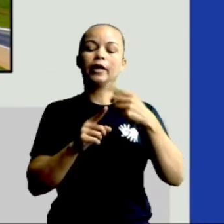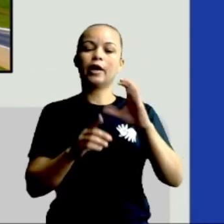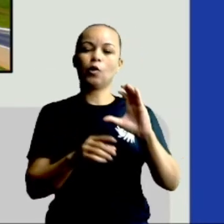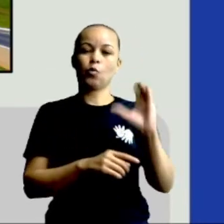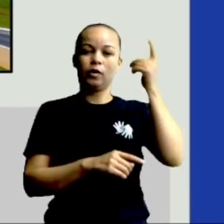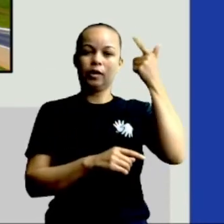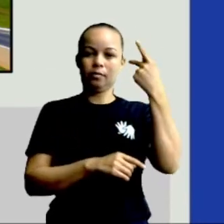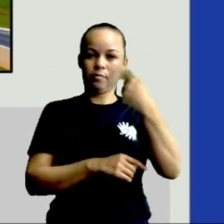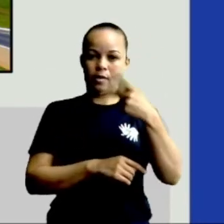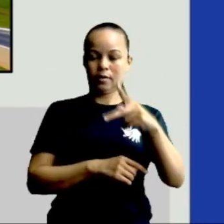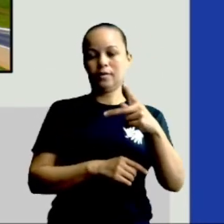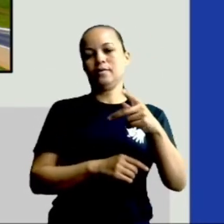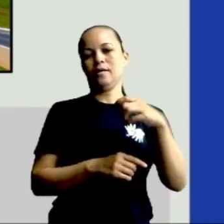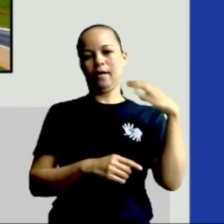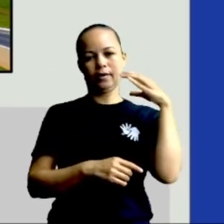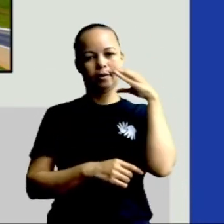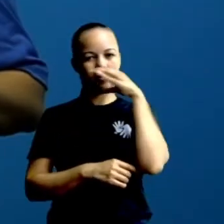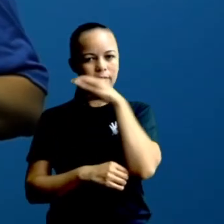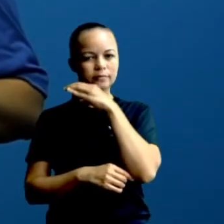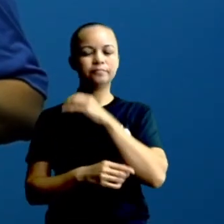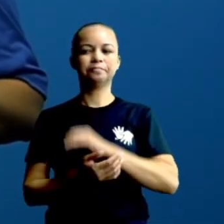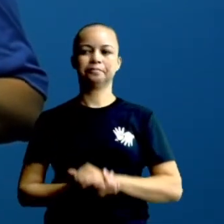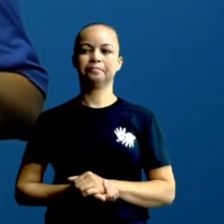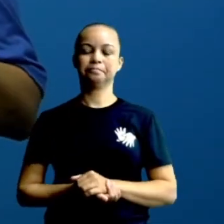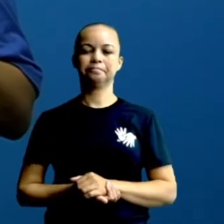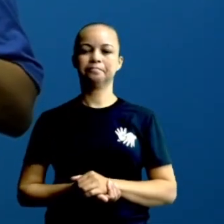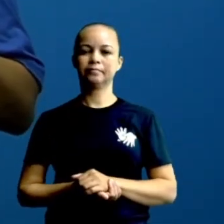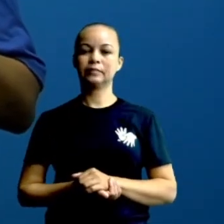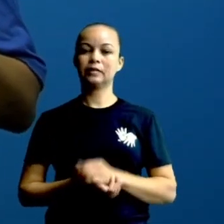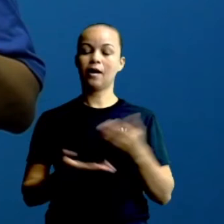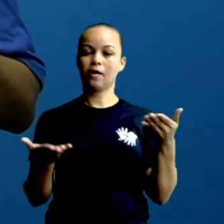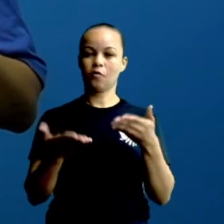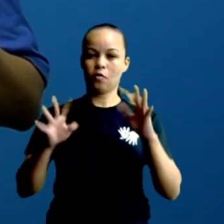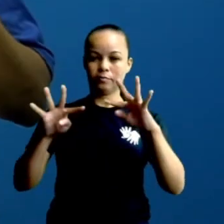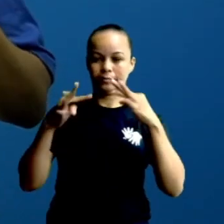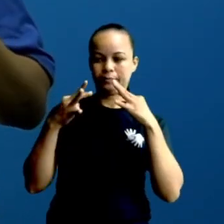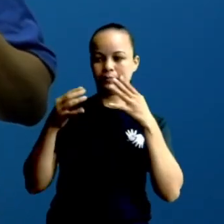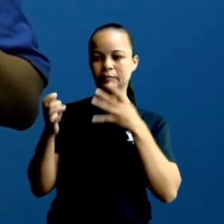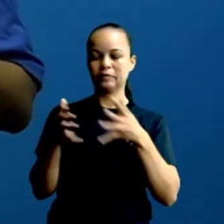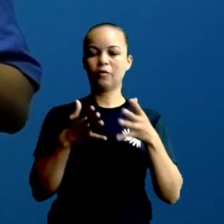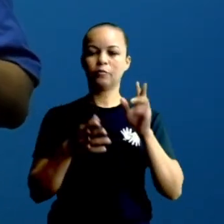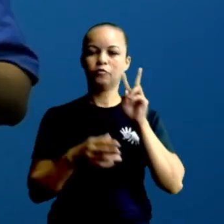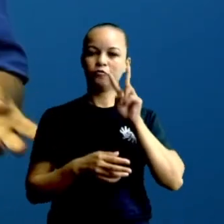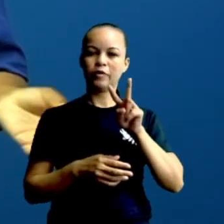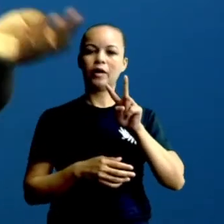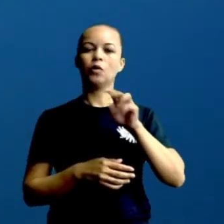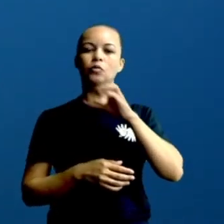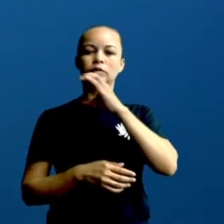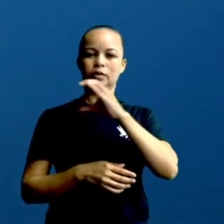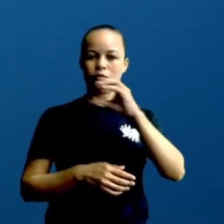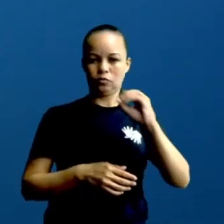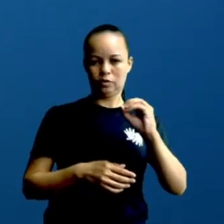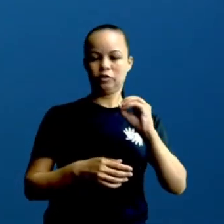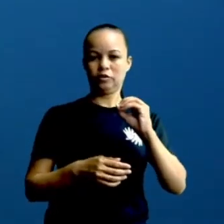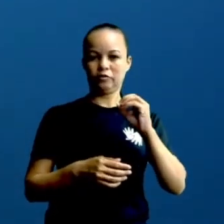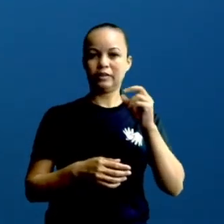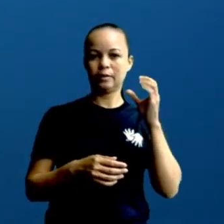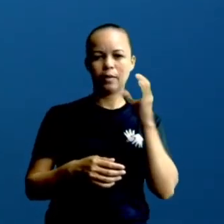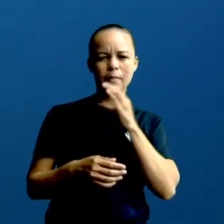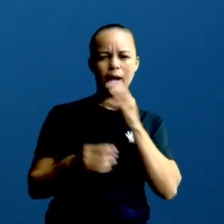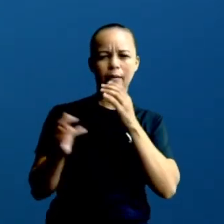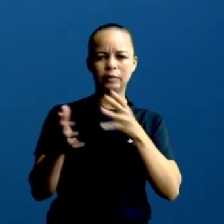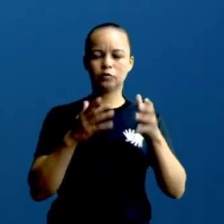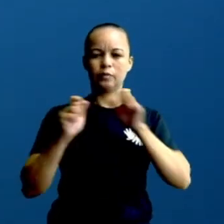quente. Aí vejam só, pessoal, olha para cá. A gente agora vai ver a região centro-oeste. A gente vai correr um pouquinho, tá? Vai ficar